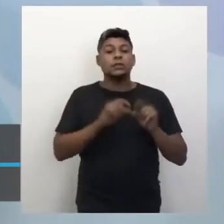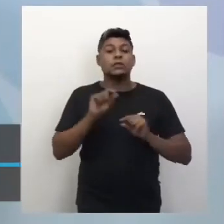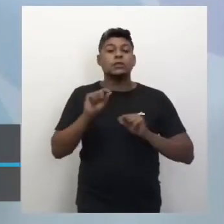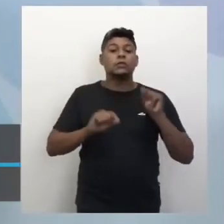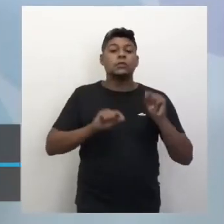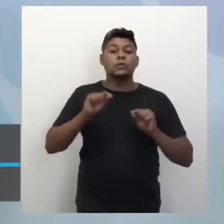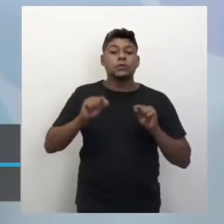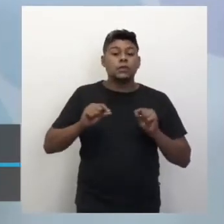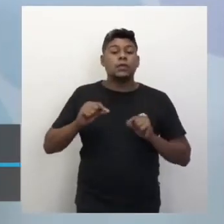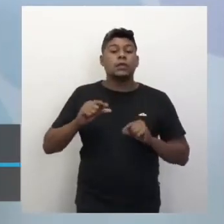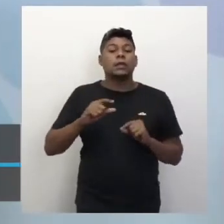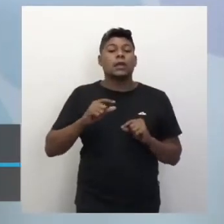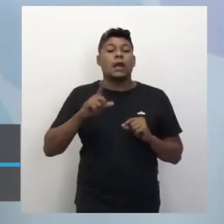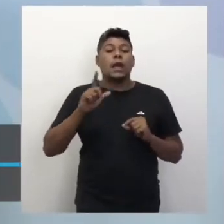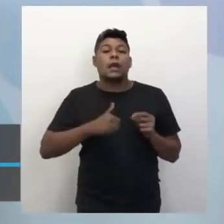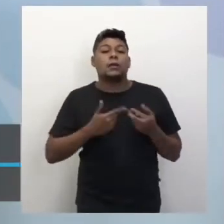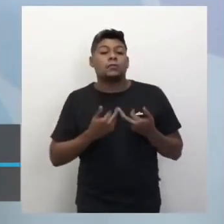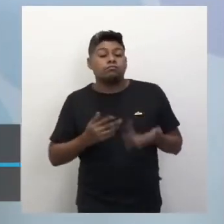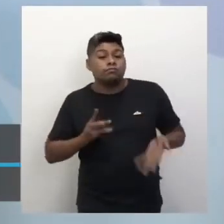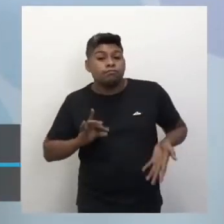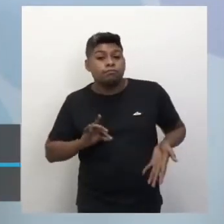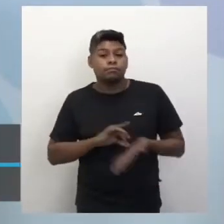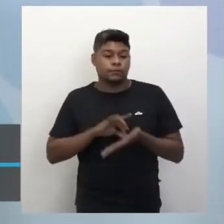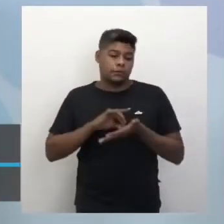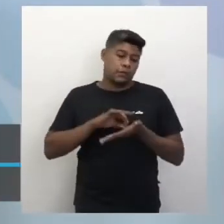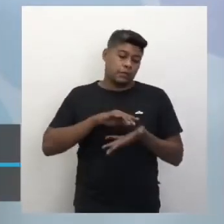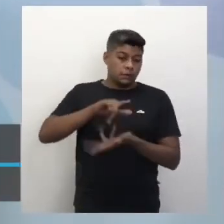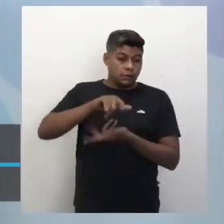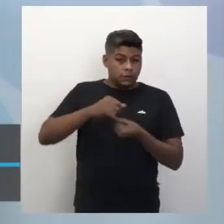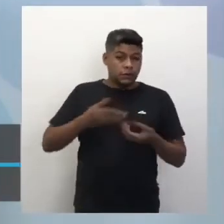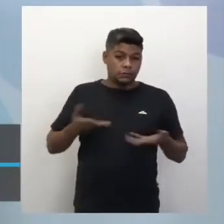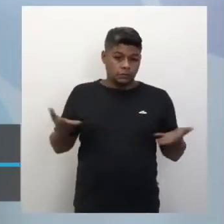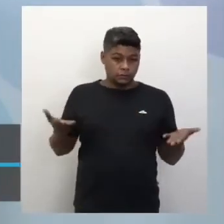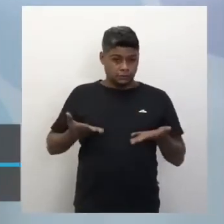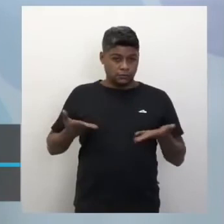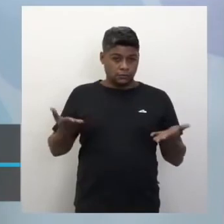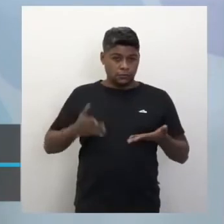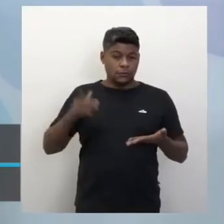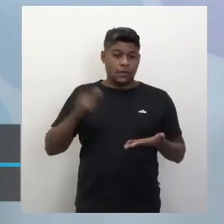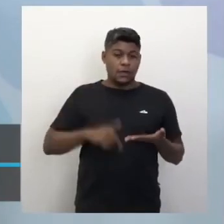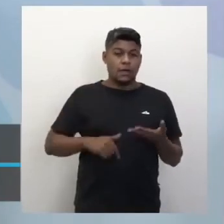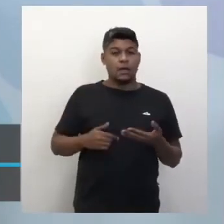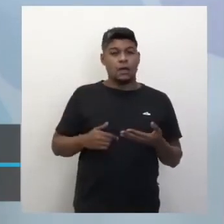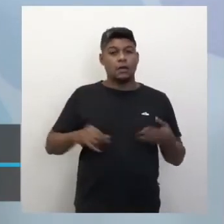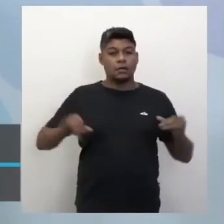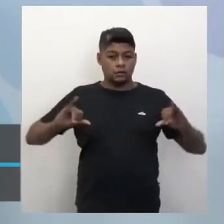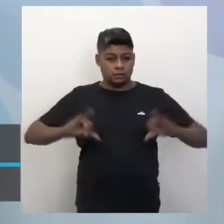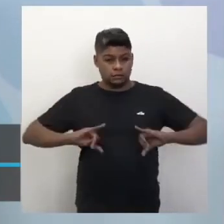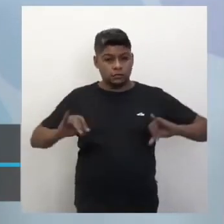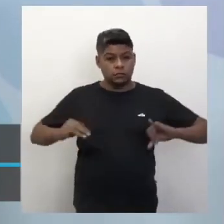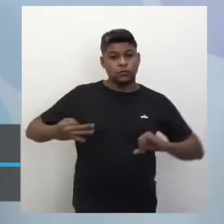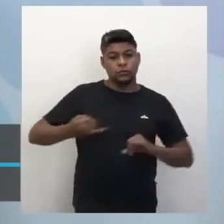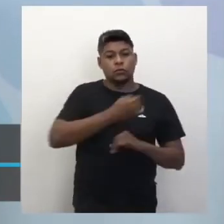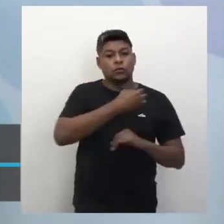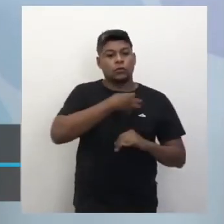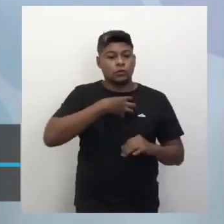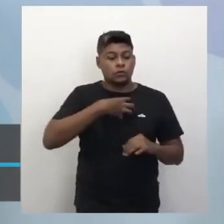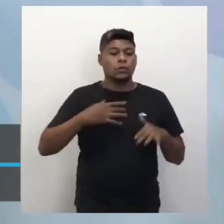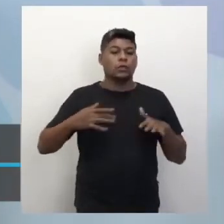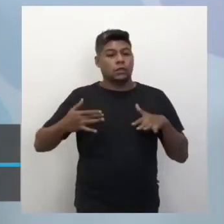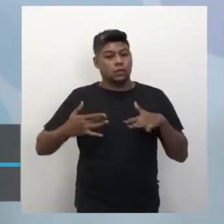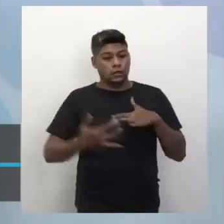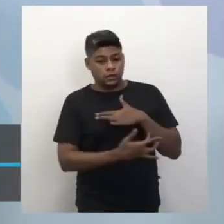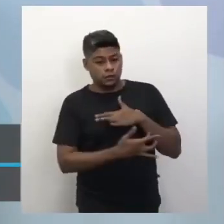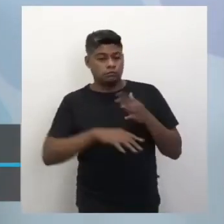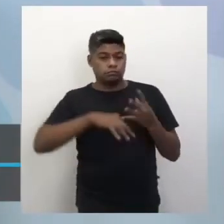é tratar o fato como fato. O mundo contemporâneo, né, o mundo de hoje. Então, ele traz toda essa contextualização das redes sociais,